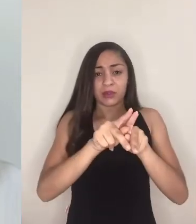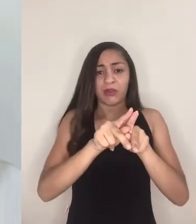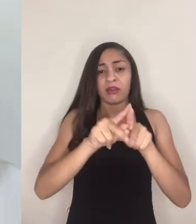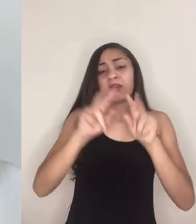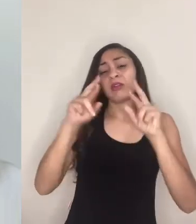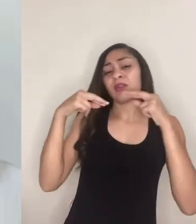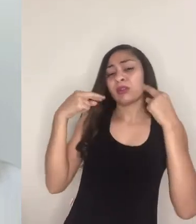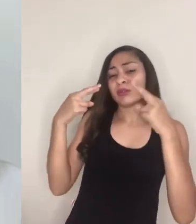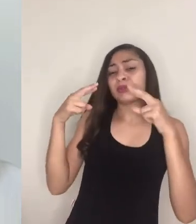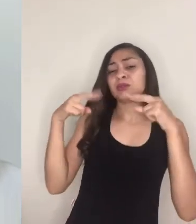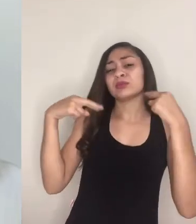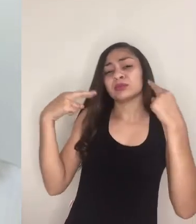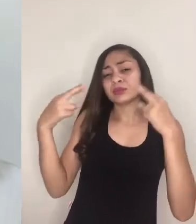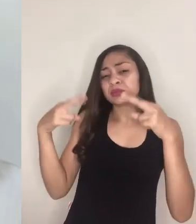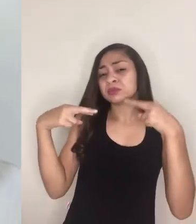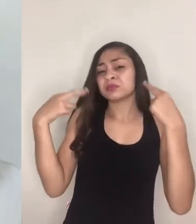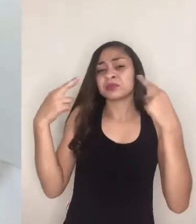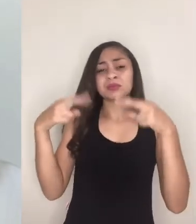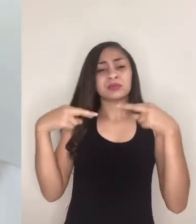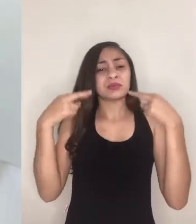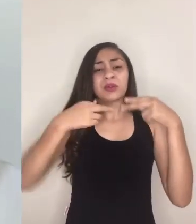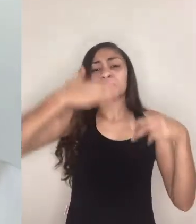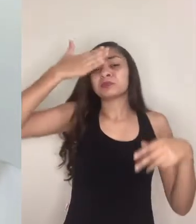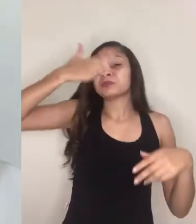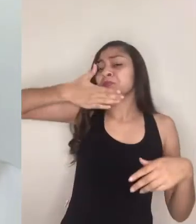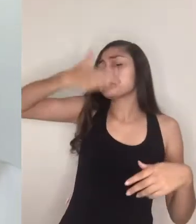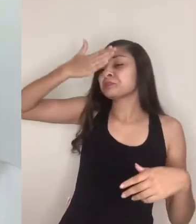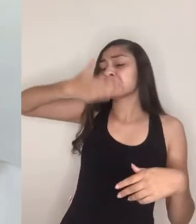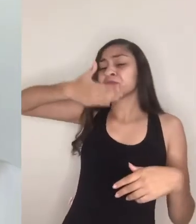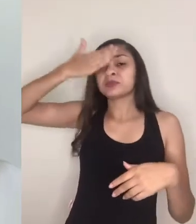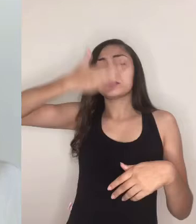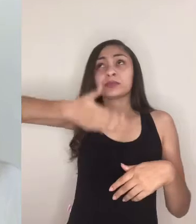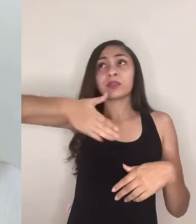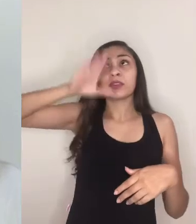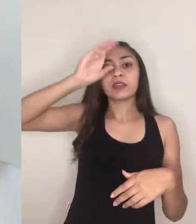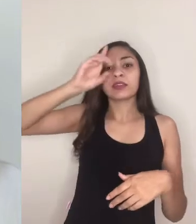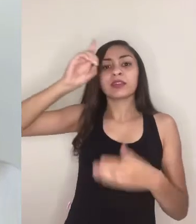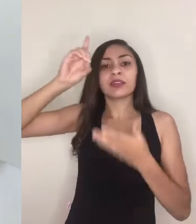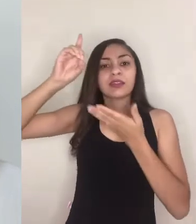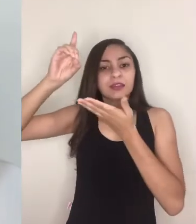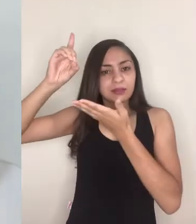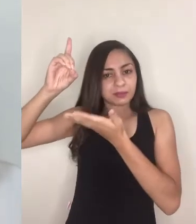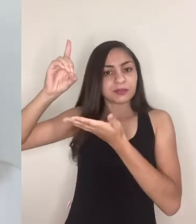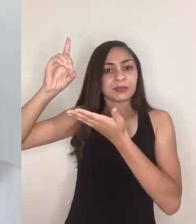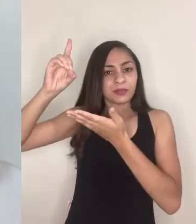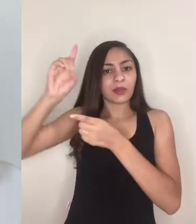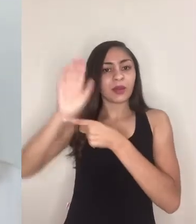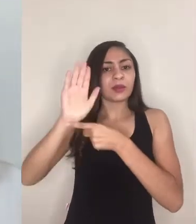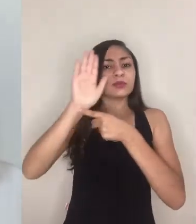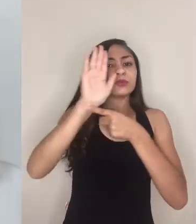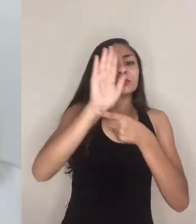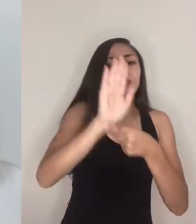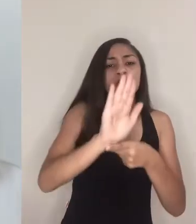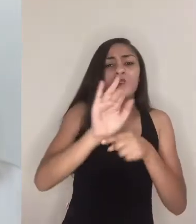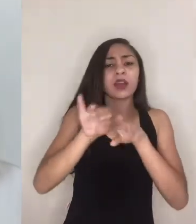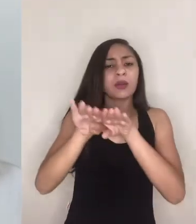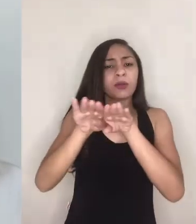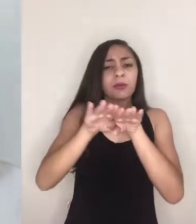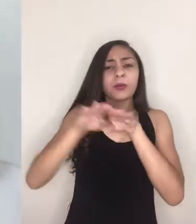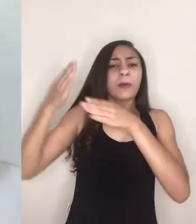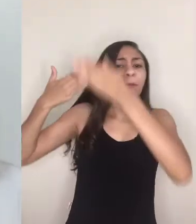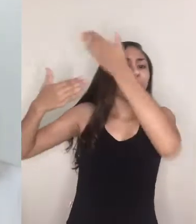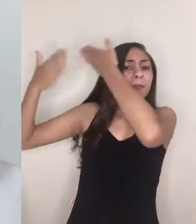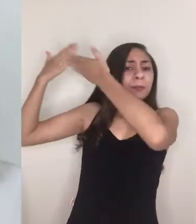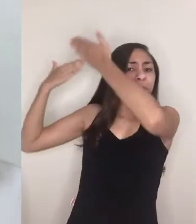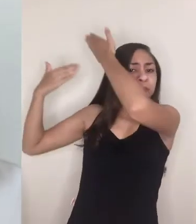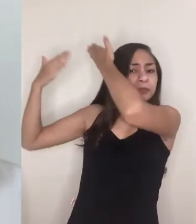queixa de que agora não percebem que Deus lhes era favorável como o